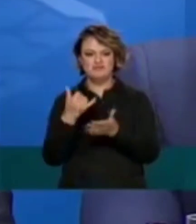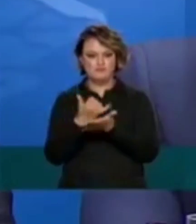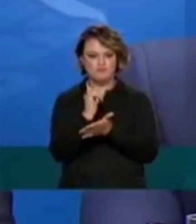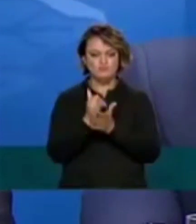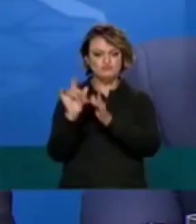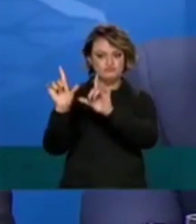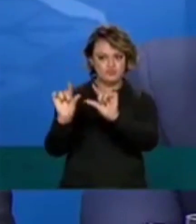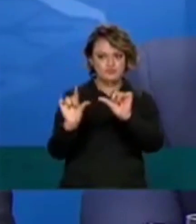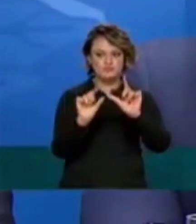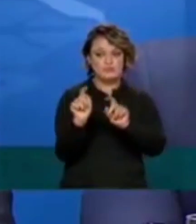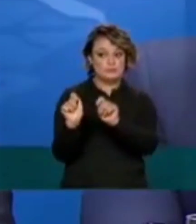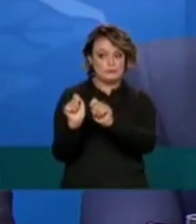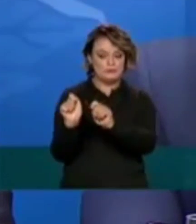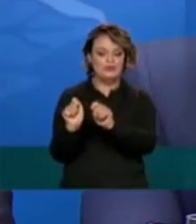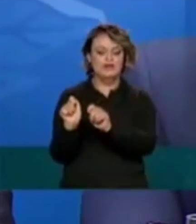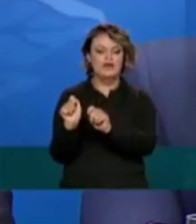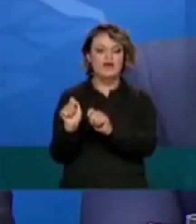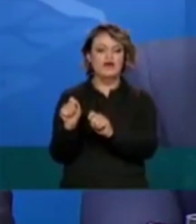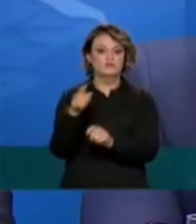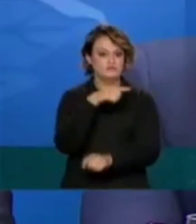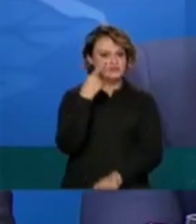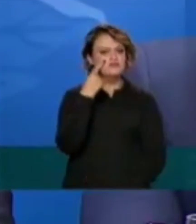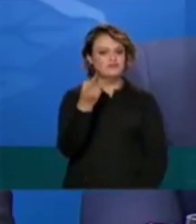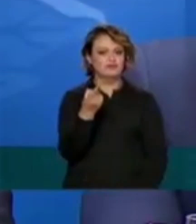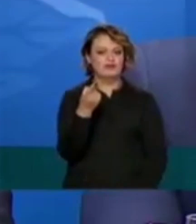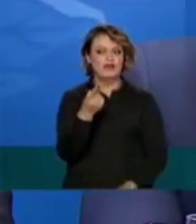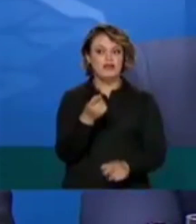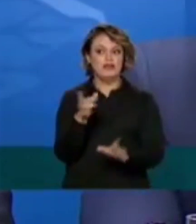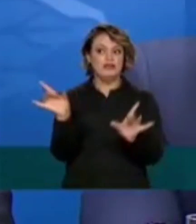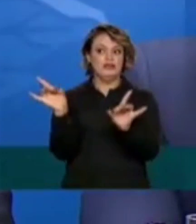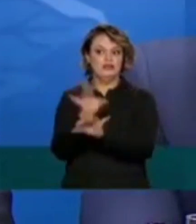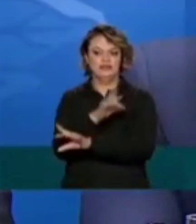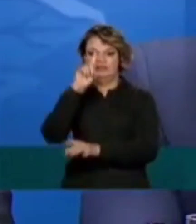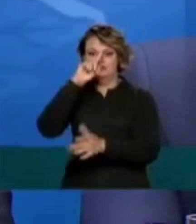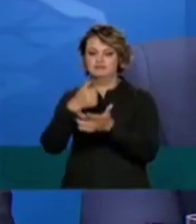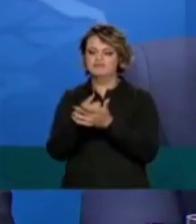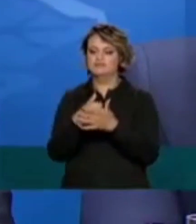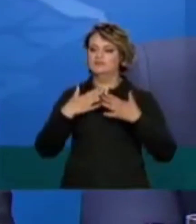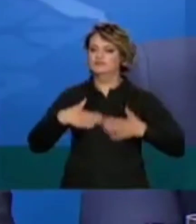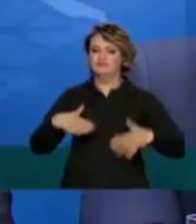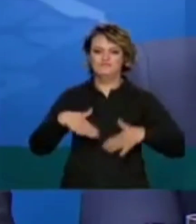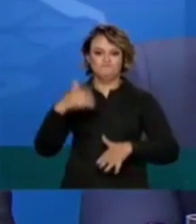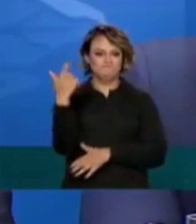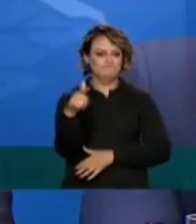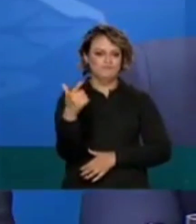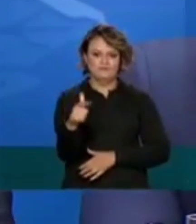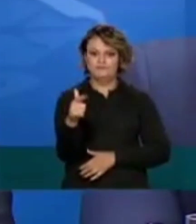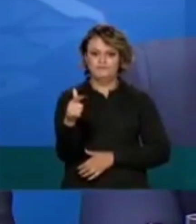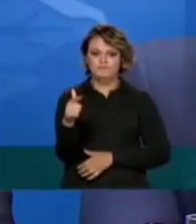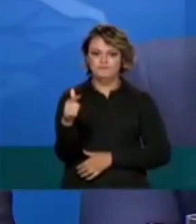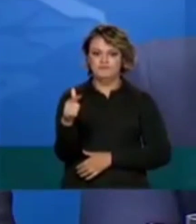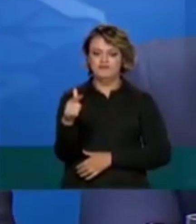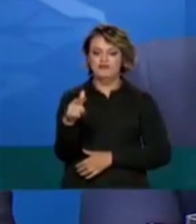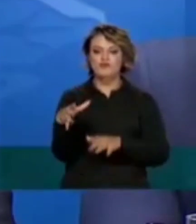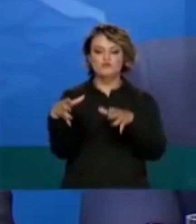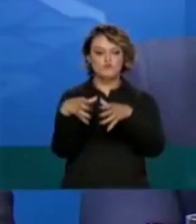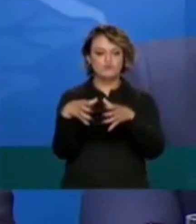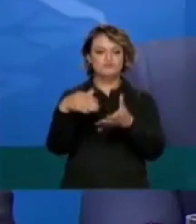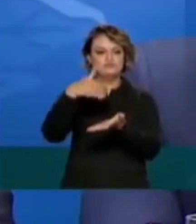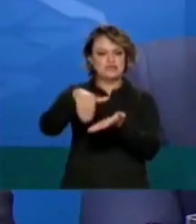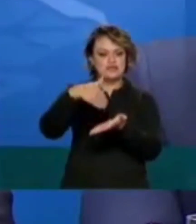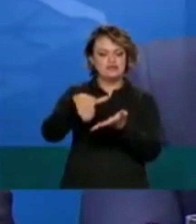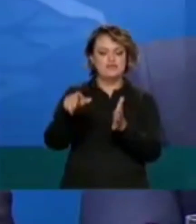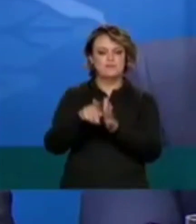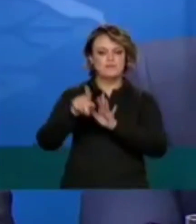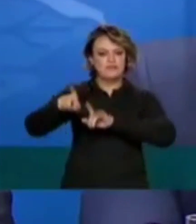Todos vocês acompanham, não houve um final tranquilo na interpretação por parte do colegiado de secretários